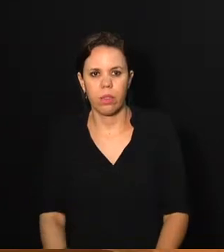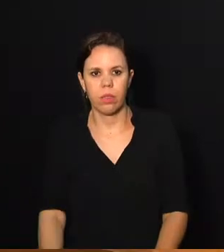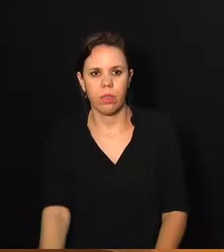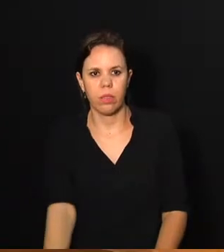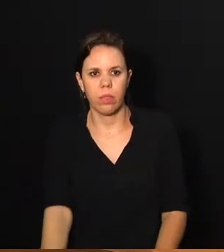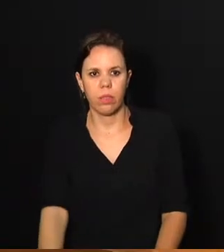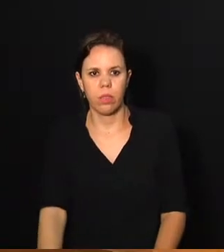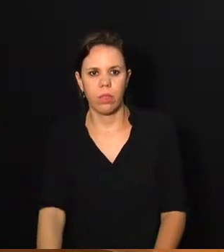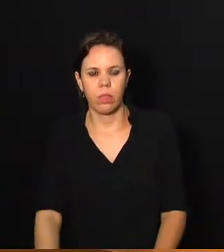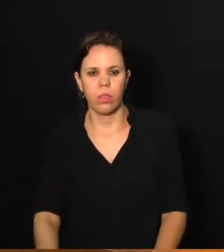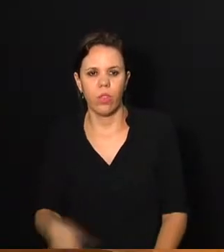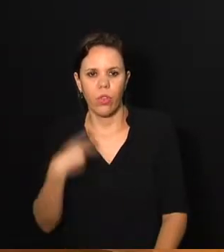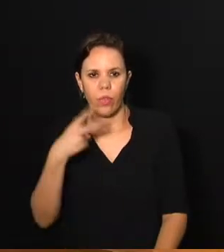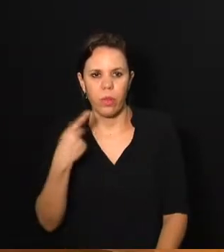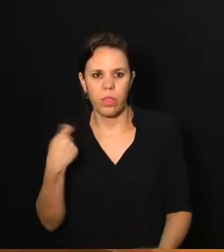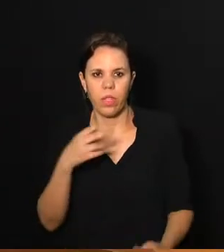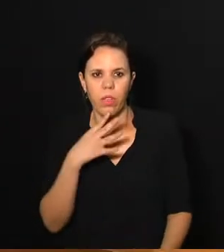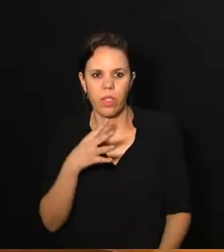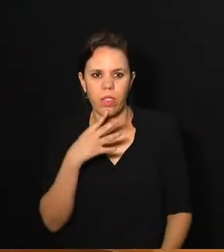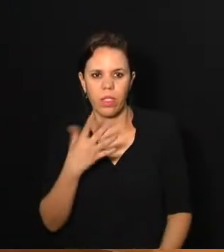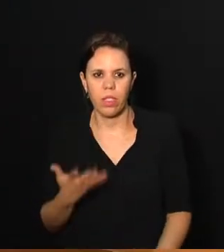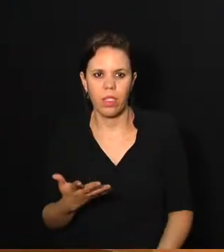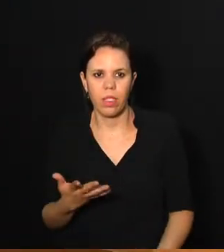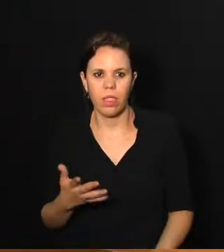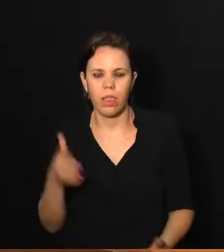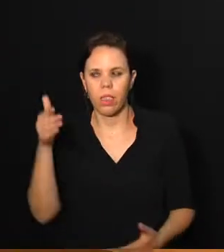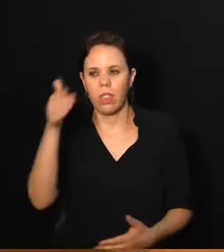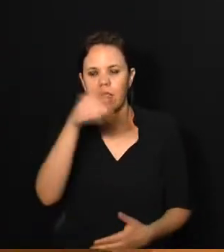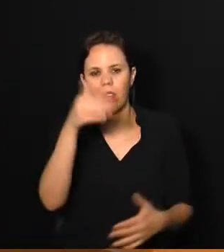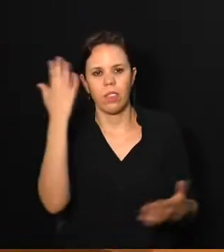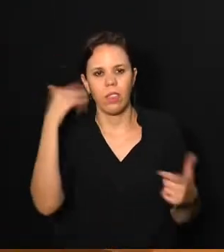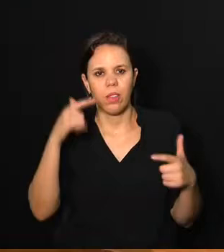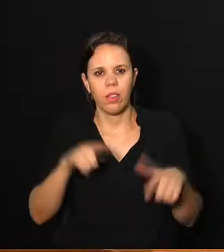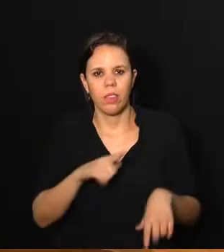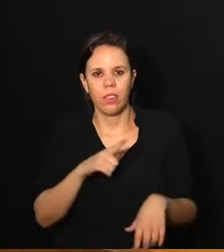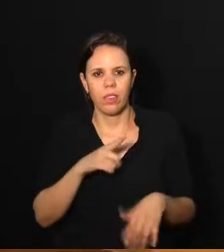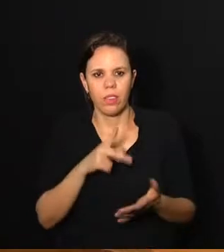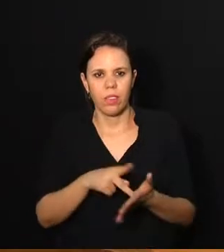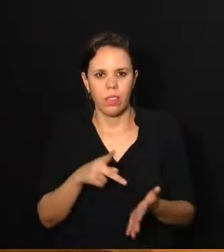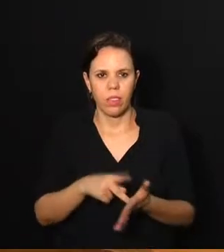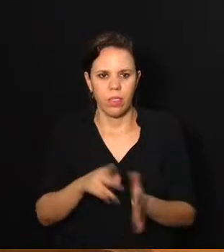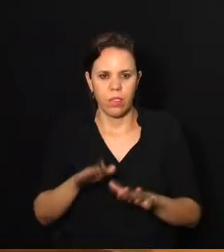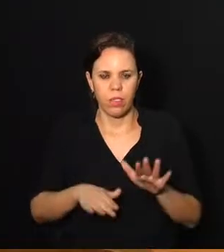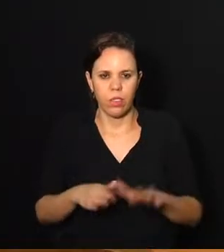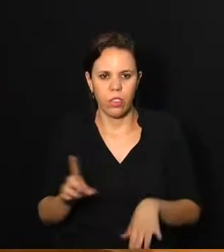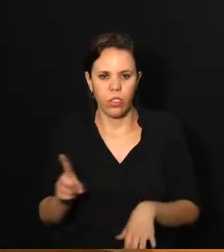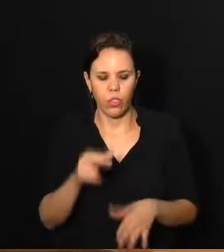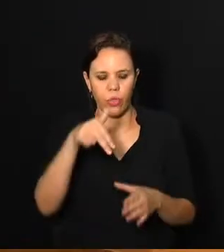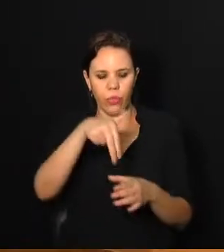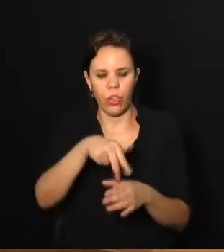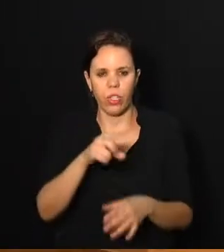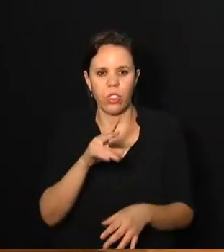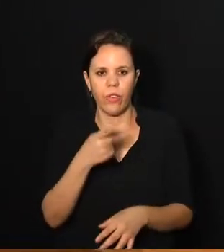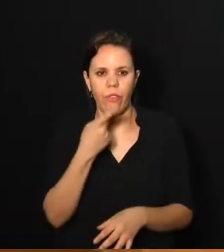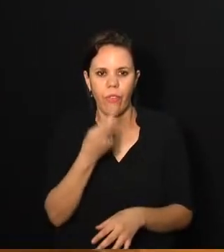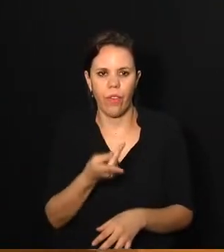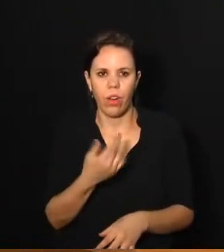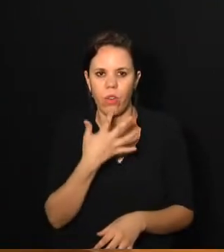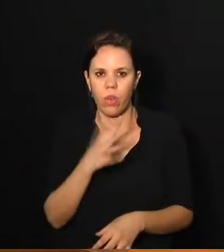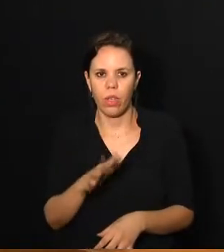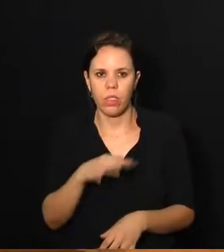aqui que o vereador precisa conhecer a cidade e andar para saber onde está, né? E é verdade, porque às vezes ele só vem na tribuna e só fala, mas não conhece a